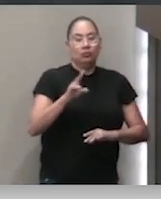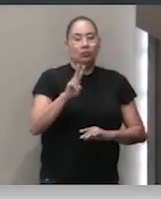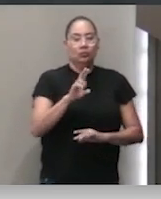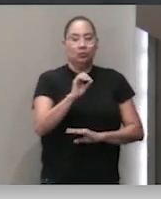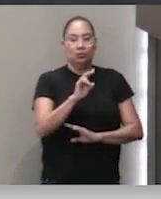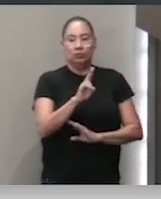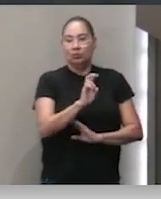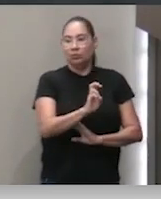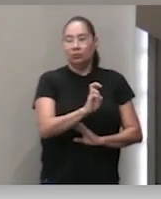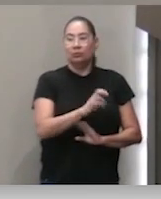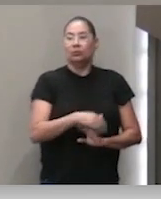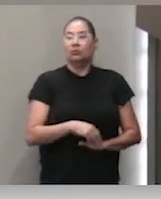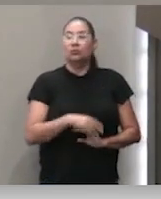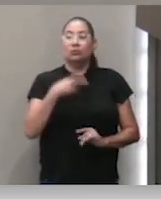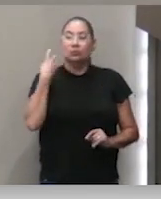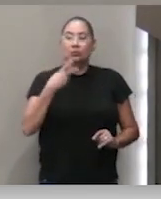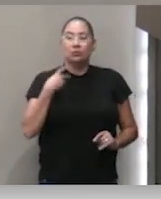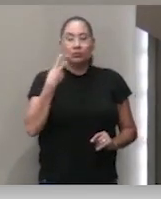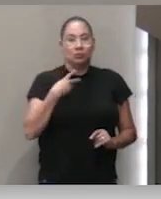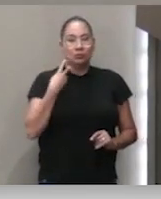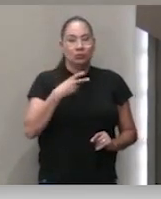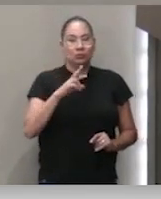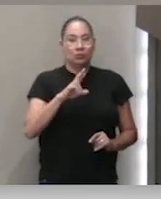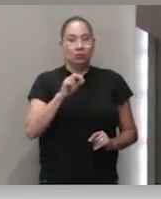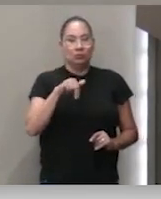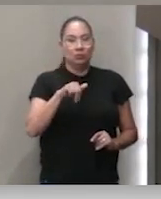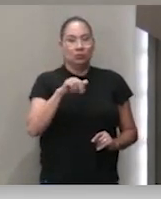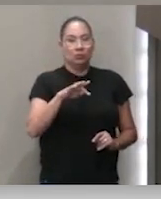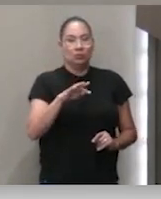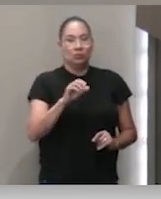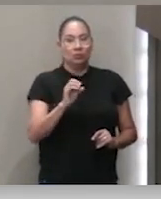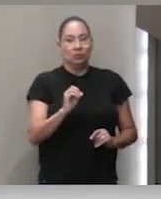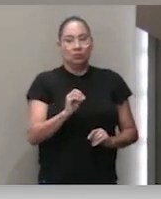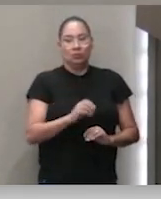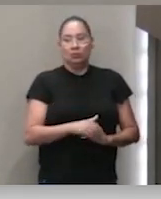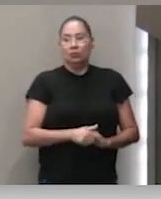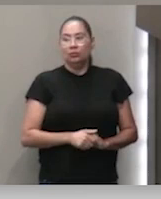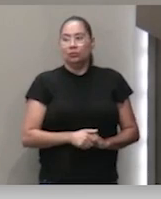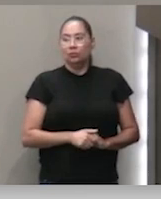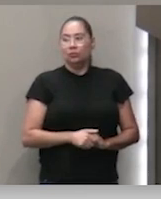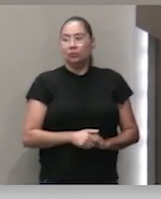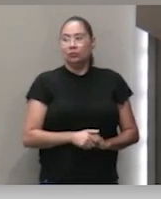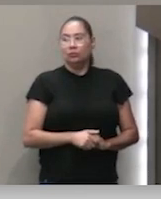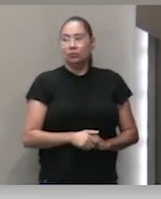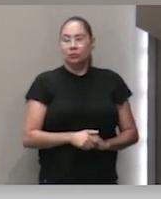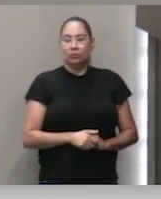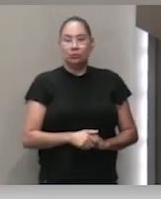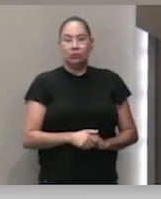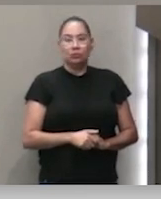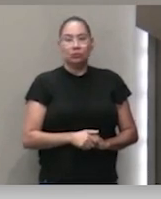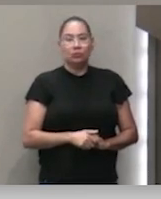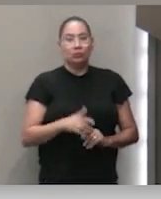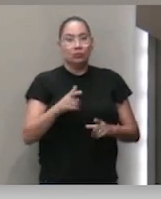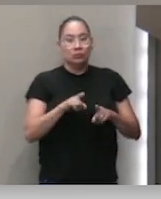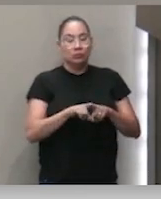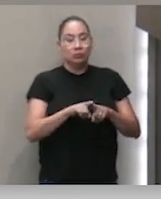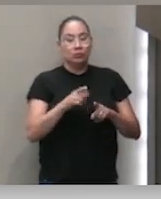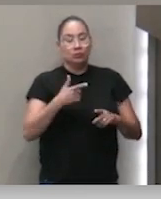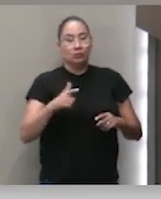2025. Gabinete do vereador Renato Orlando Checker, Chequinho e